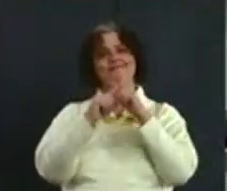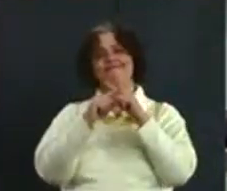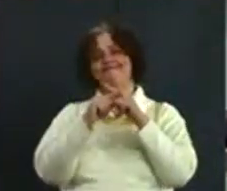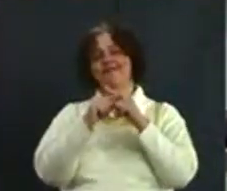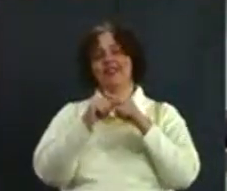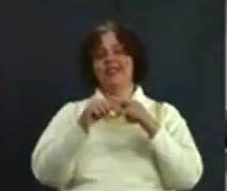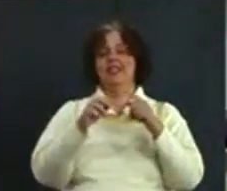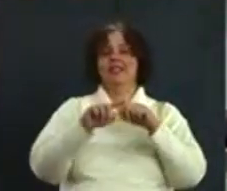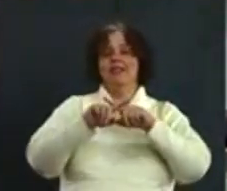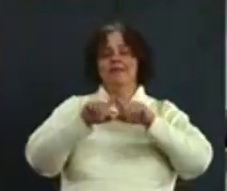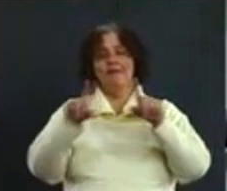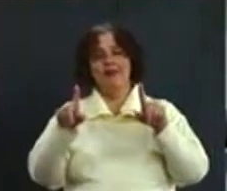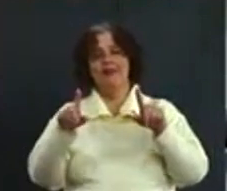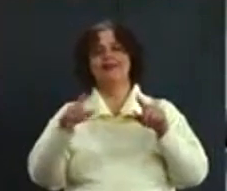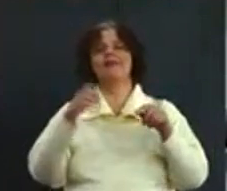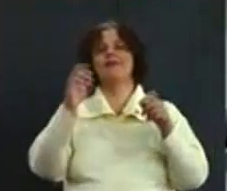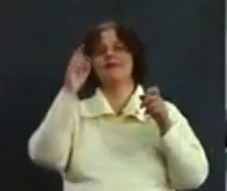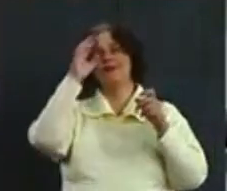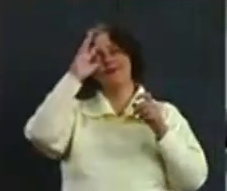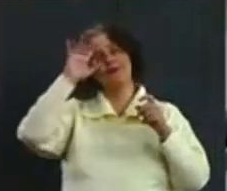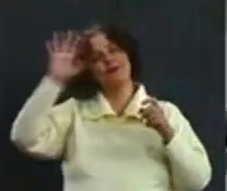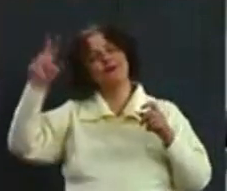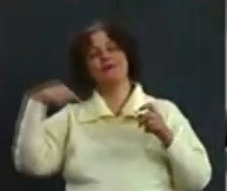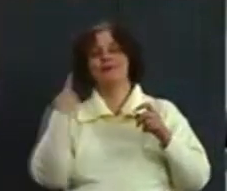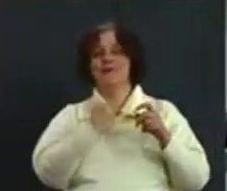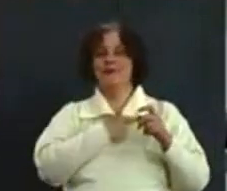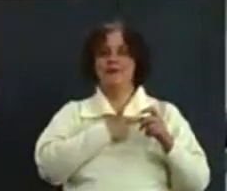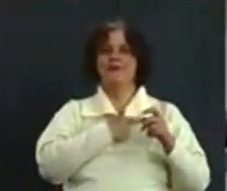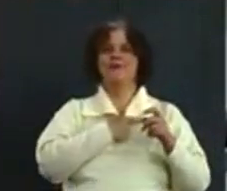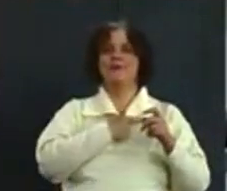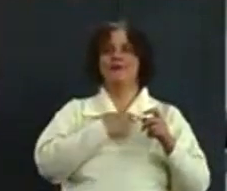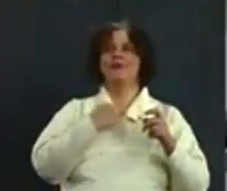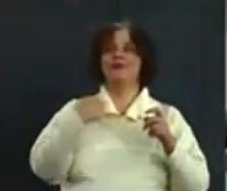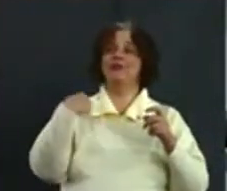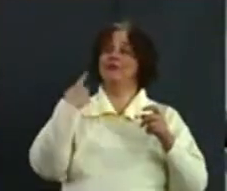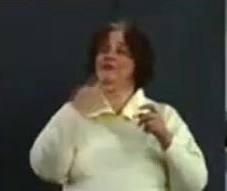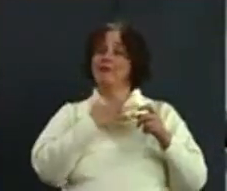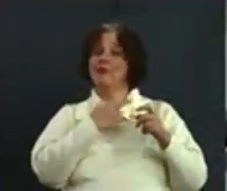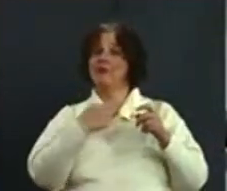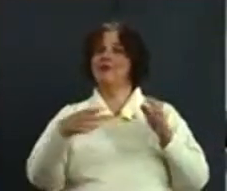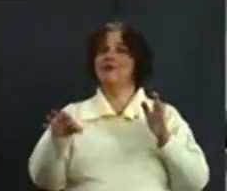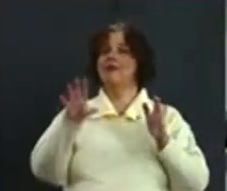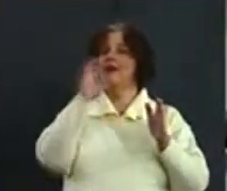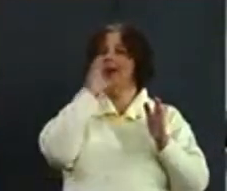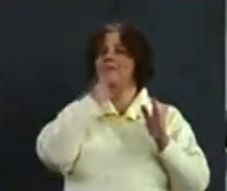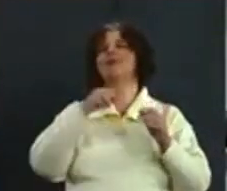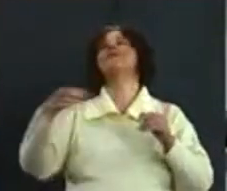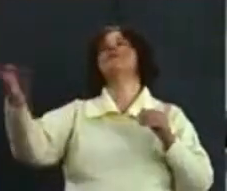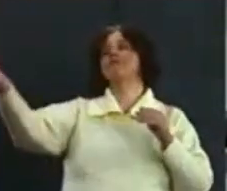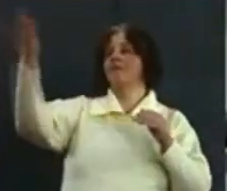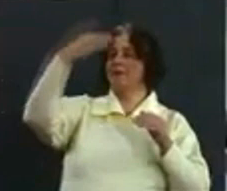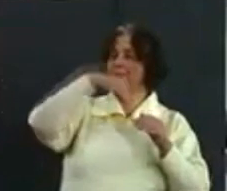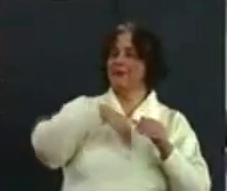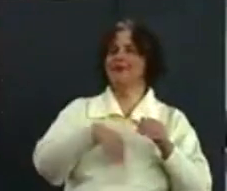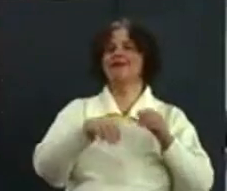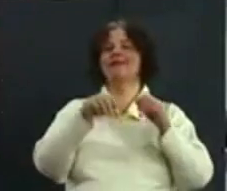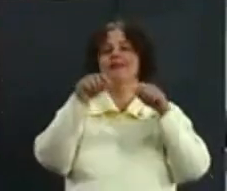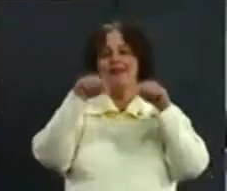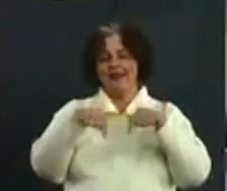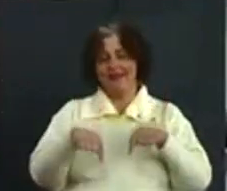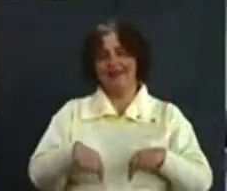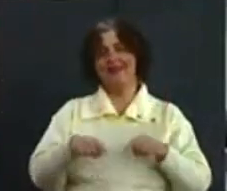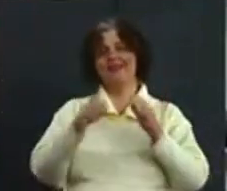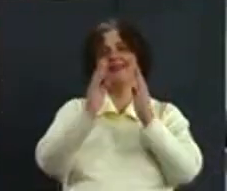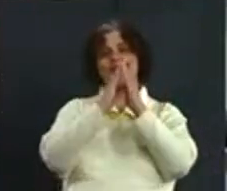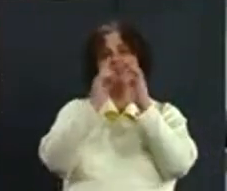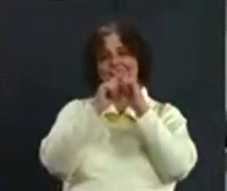em breve estejamos todos aqui na igreja. Sempre quando estamos aqui com alguns irmãos servindo ao Senhor,